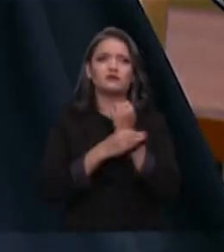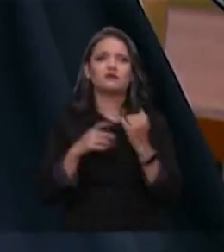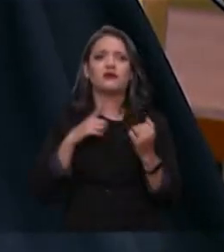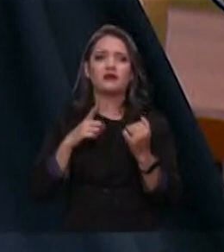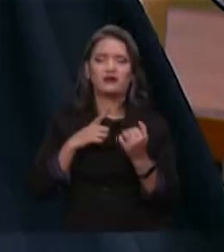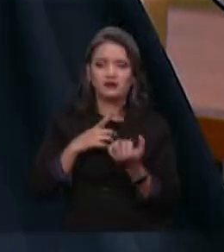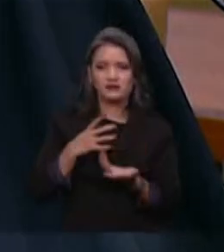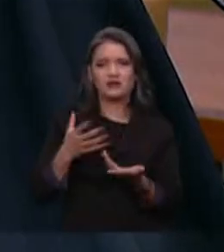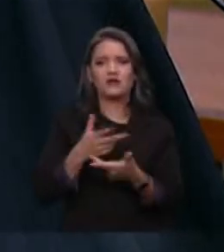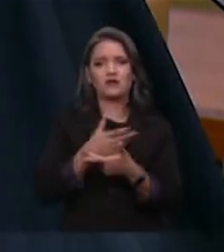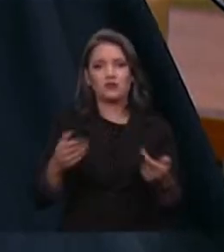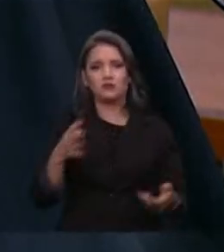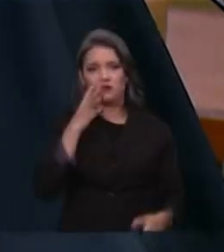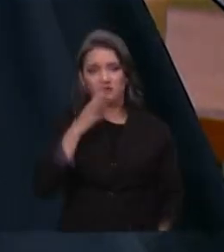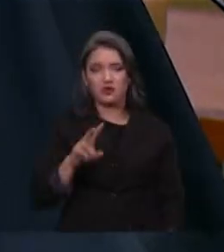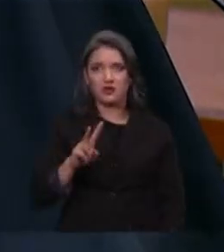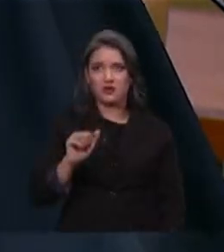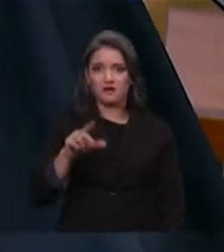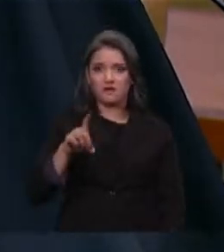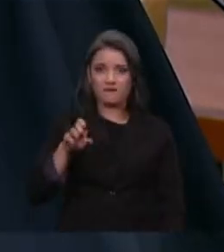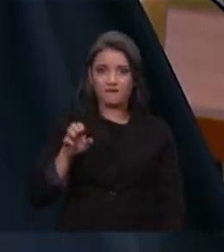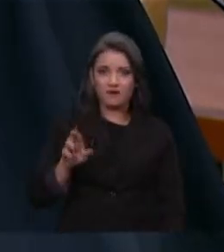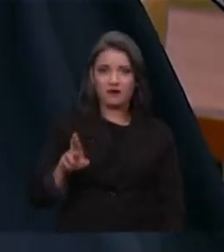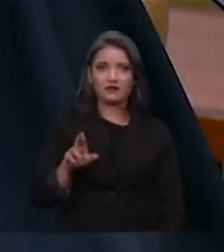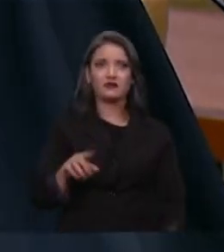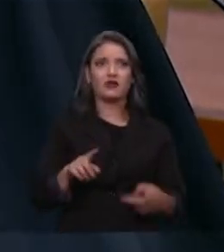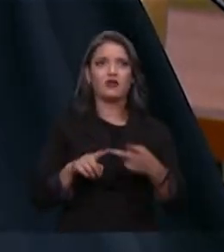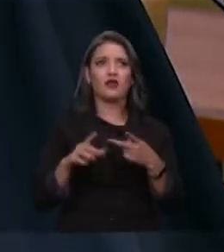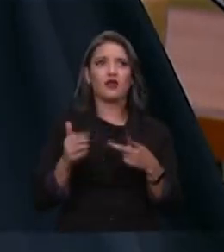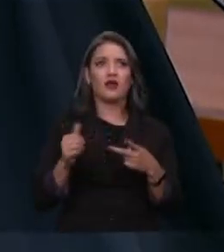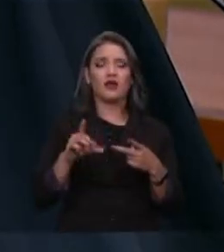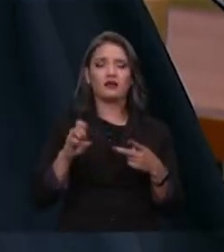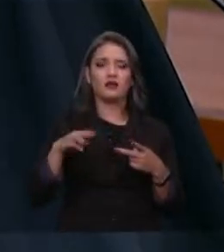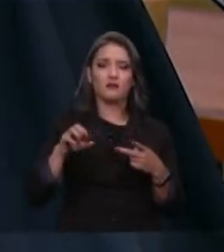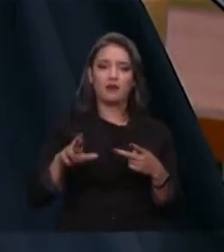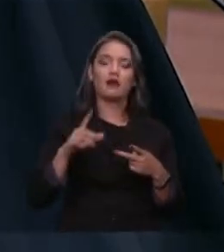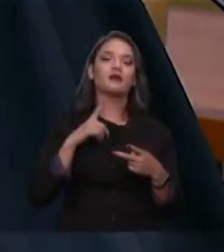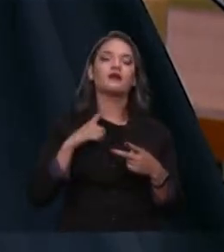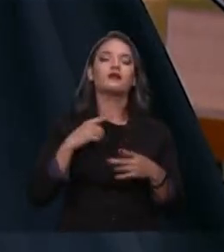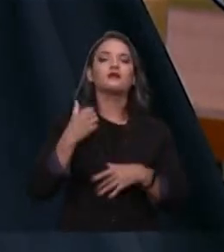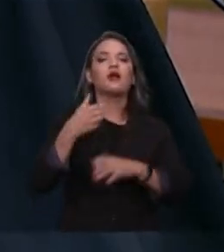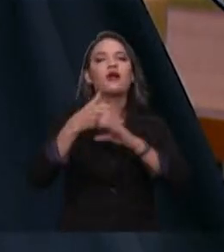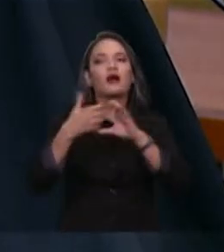acusados Vander Luiz dos Santos Loubert e Ademar Chagas da Cruz, que caracterizem as